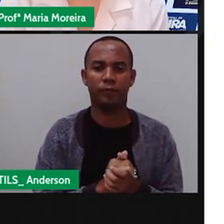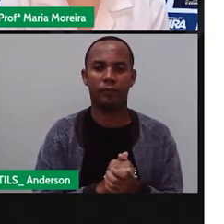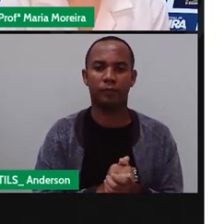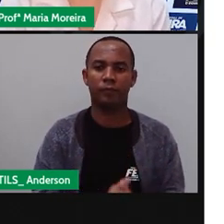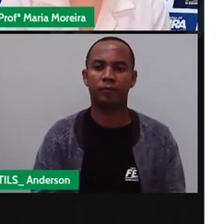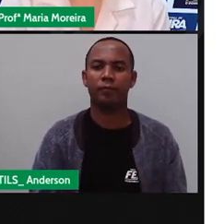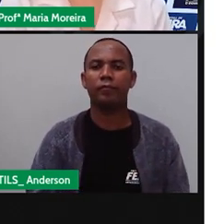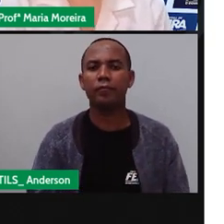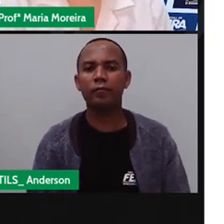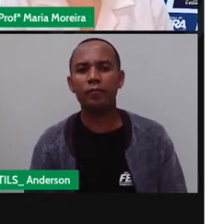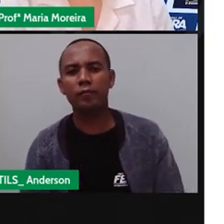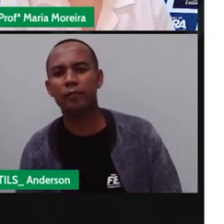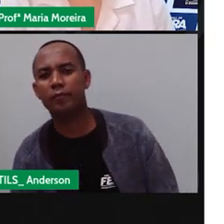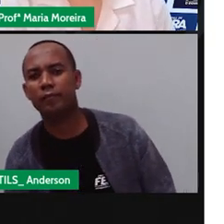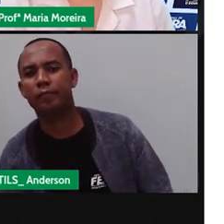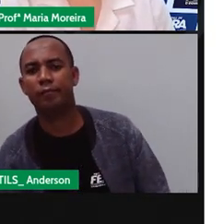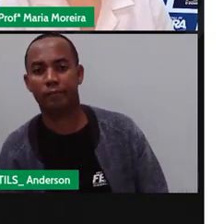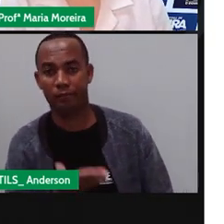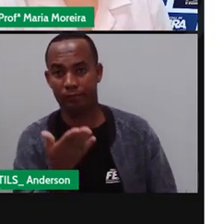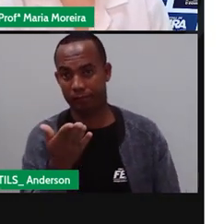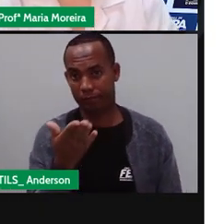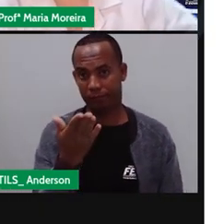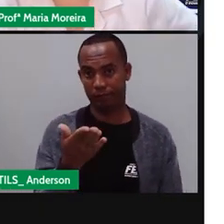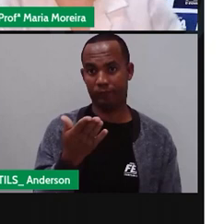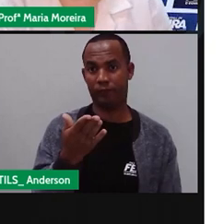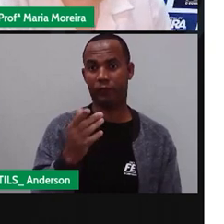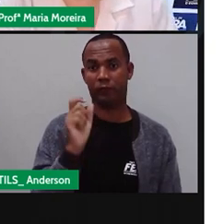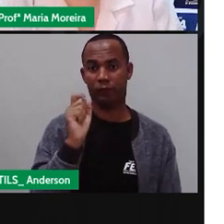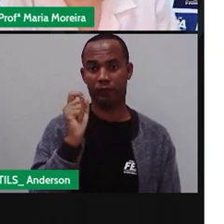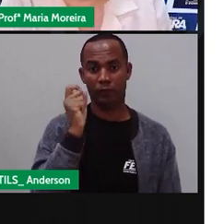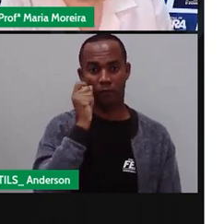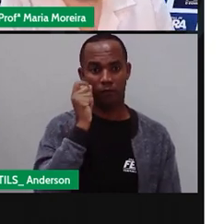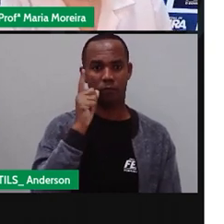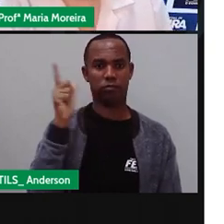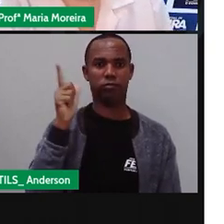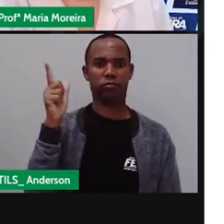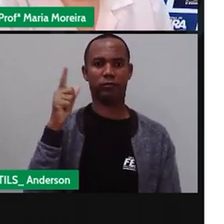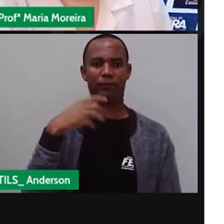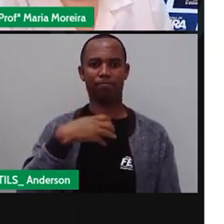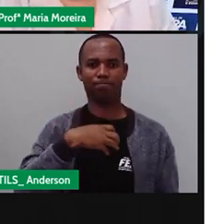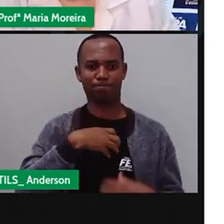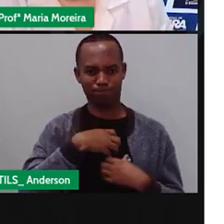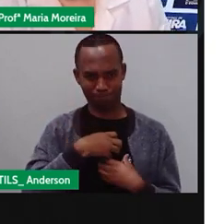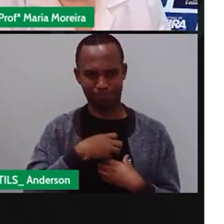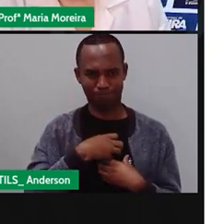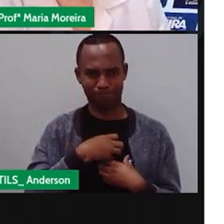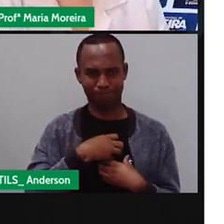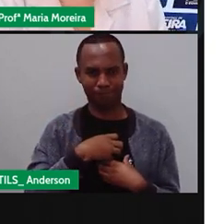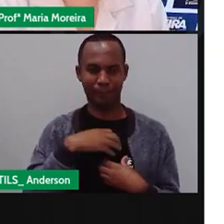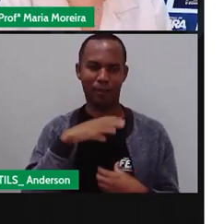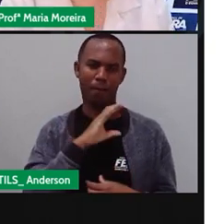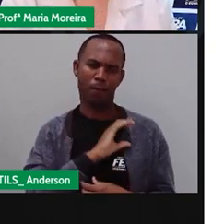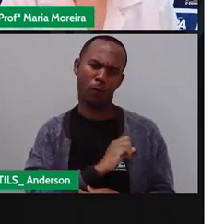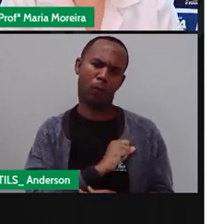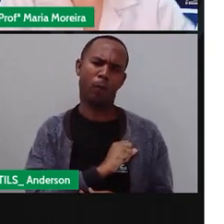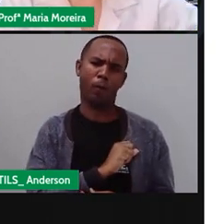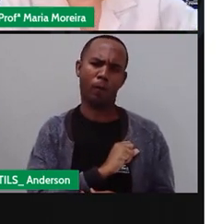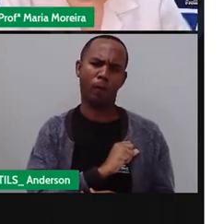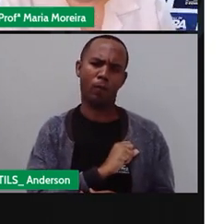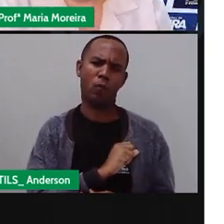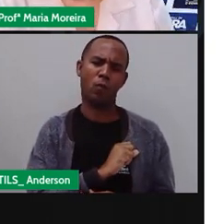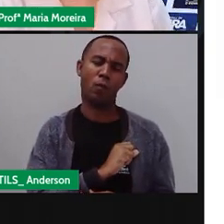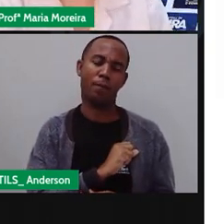retomada. Bom, ela, por sua vez, tem o poder de despertar sentimentos, não é isso, poema? Ou